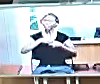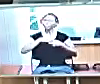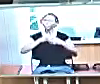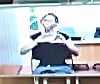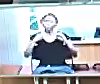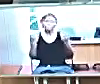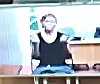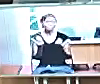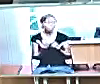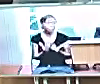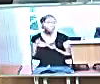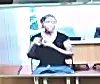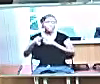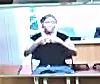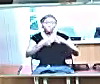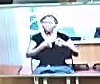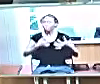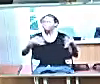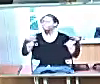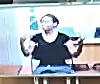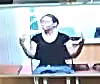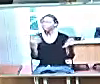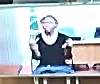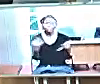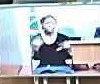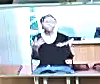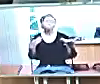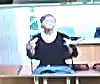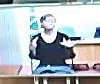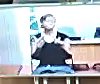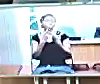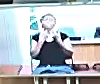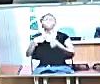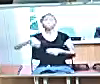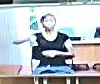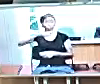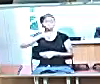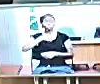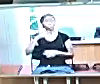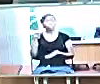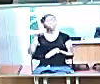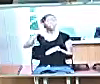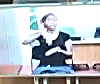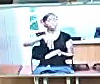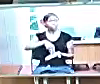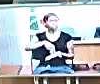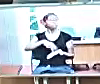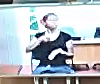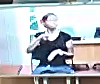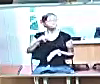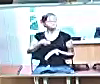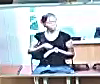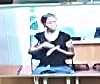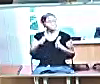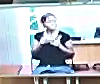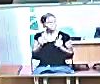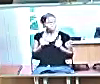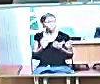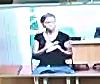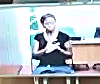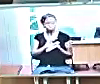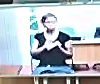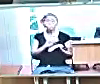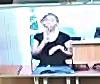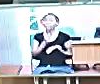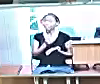fantástico isso não tem dinheiro que pague isso então nós assim estamos aqui reivindicando a manutenção ea